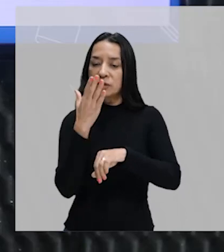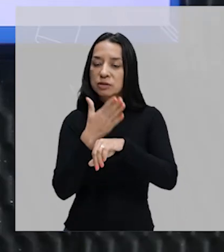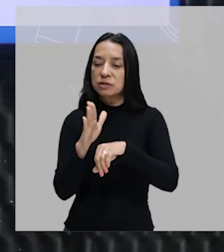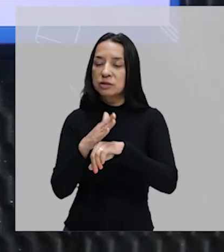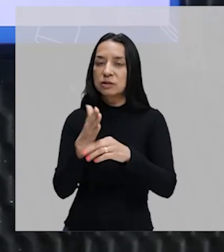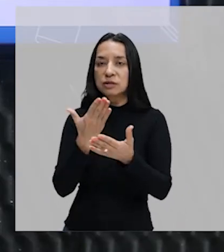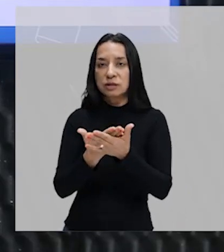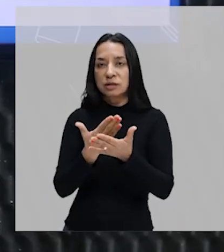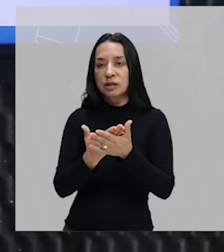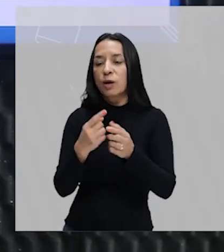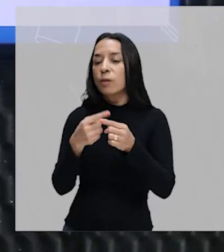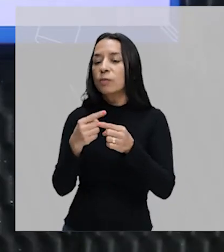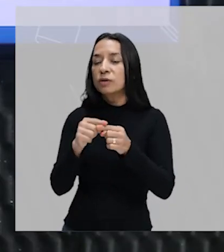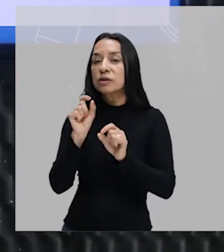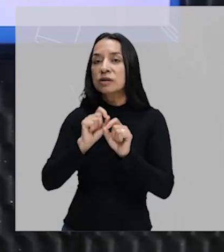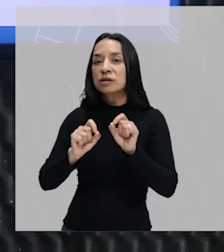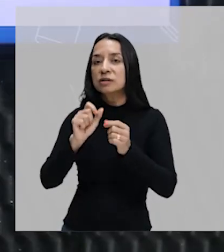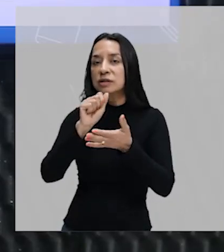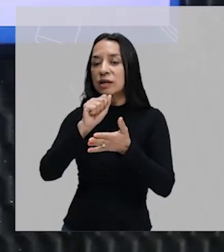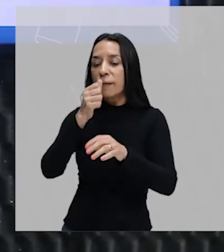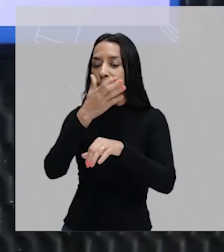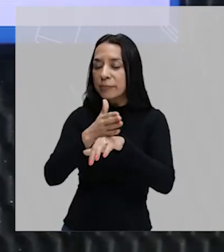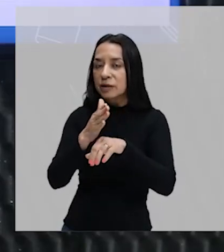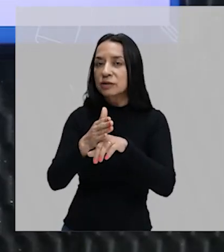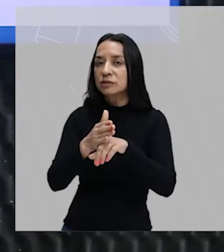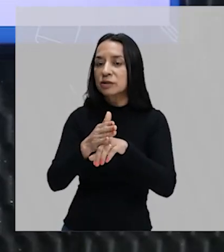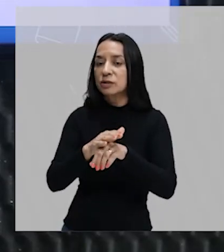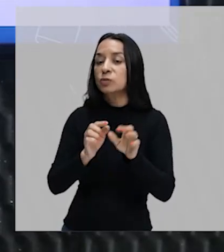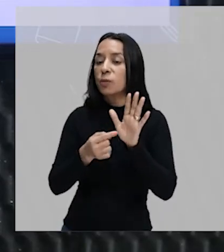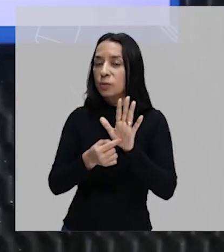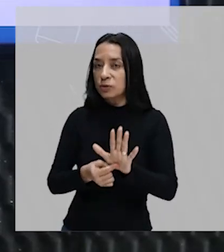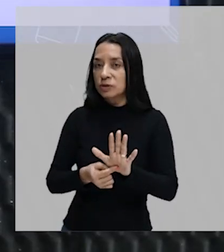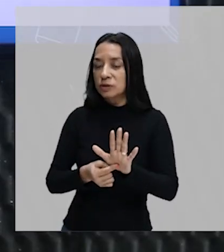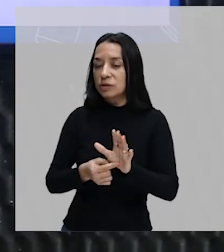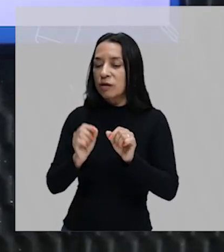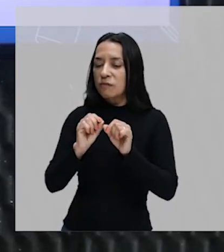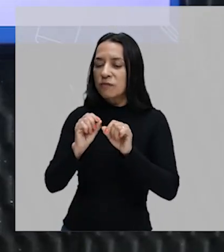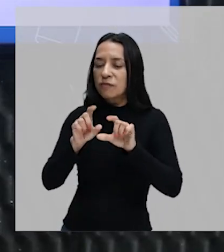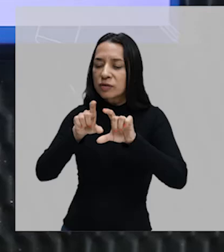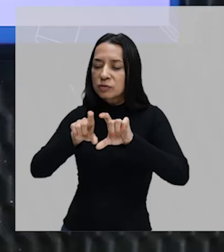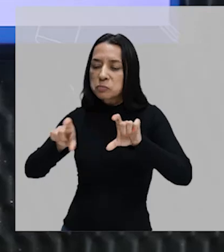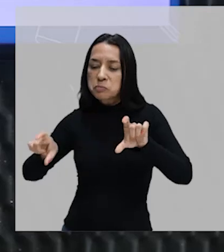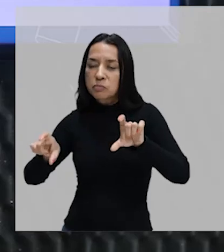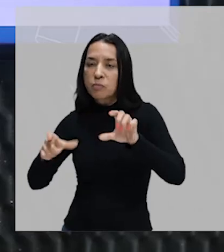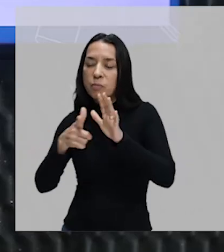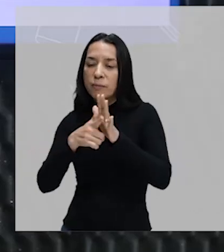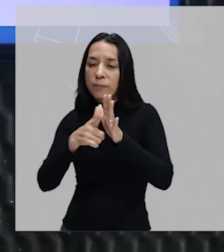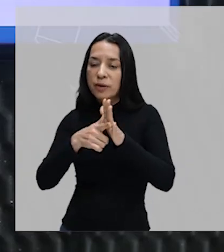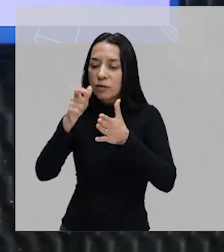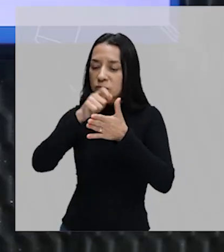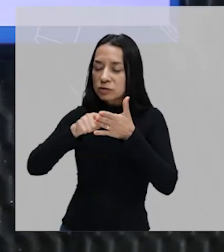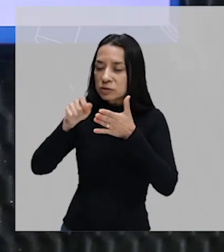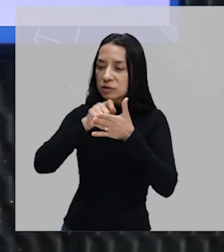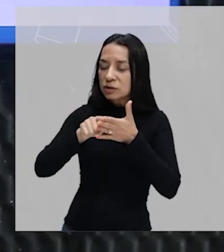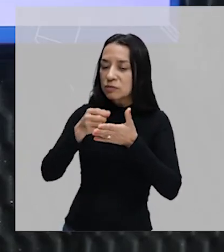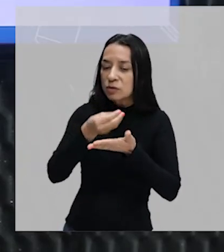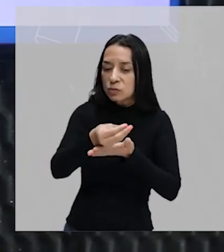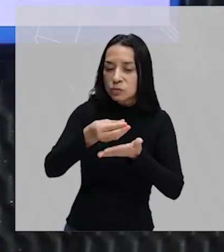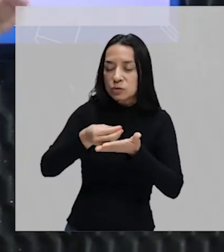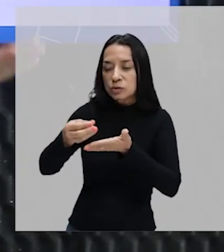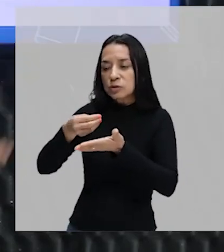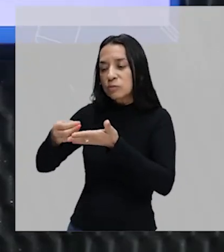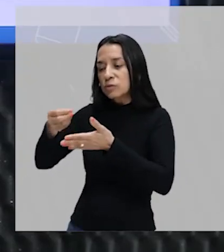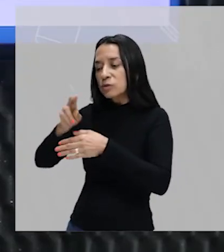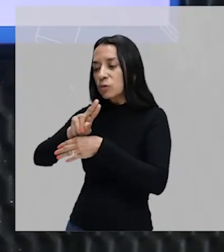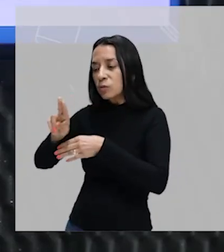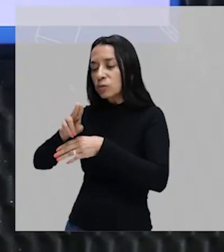esse é o exercício que eu estou deixando para vocês. Façam essas plaquinhas, escrevam, vocês vão estar testando a escrita. Distribuam o nome de